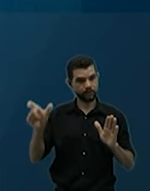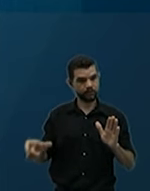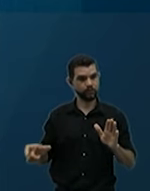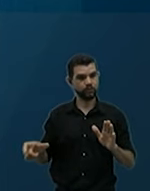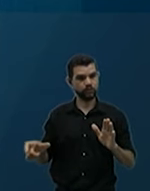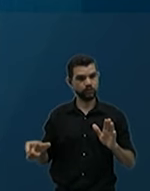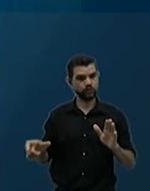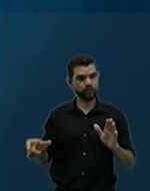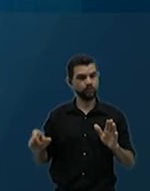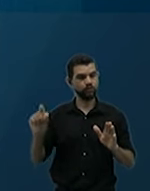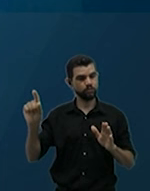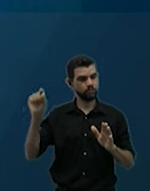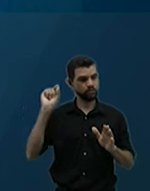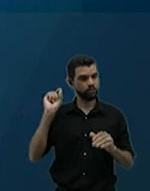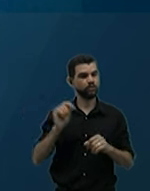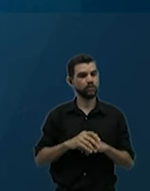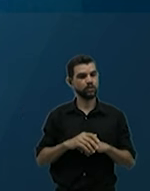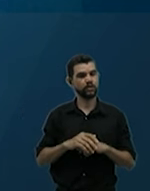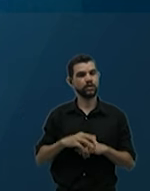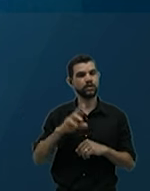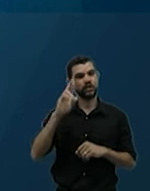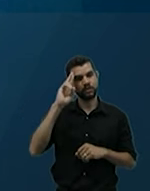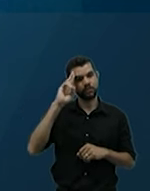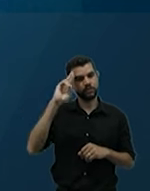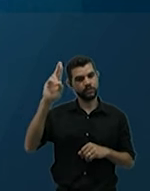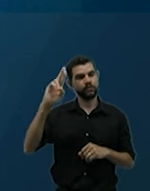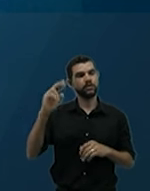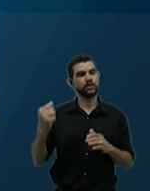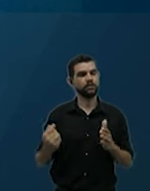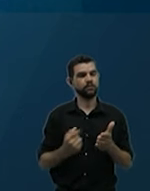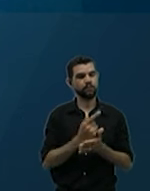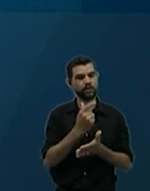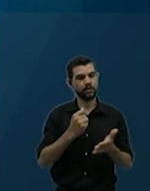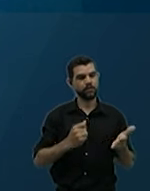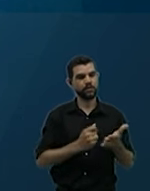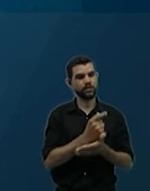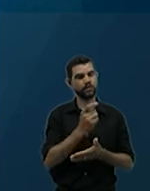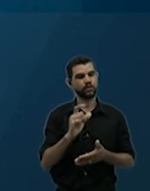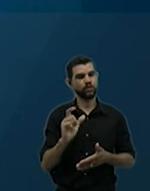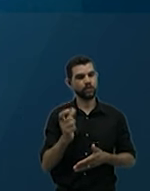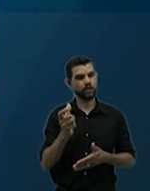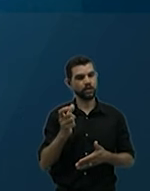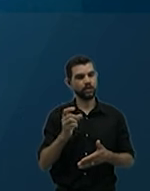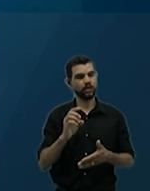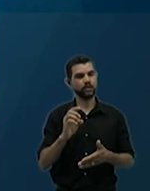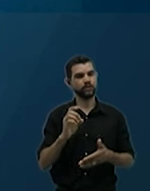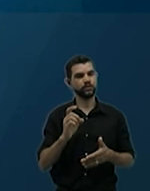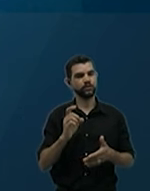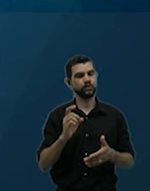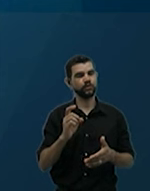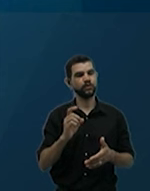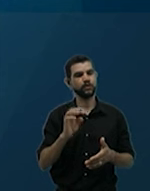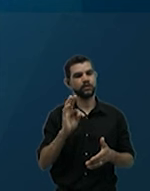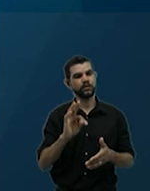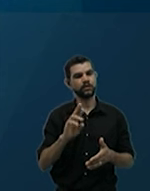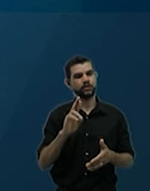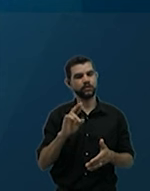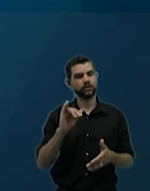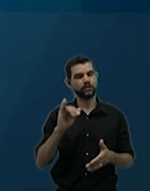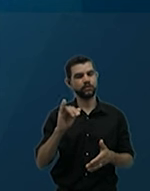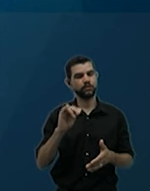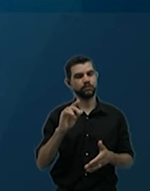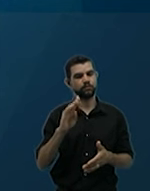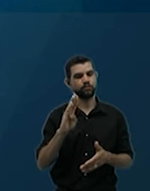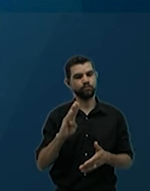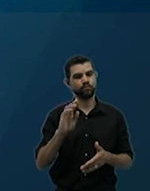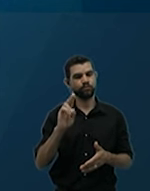a responsabilidade pelo pagamento de crédito, do crédito tributário. Abro parênteses aqui e cito o artigo 128 caput